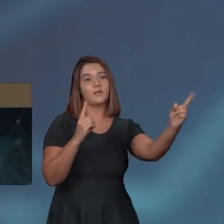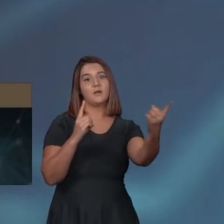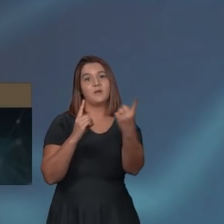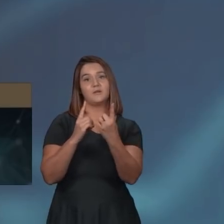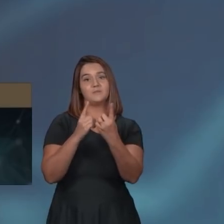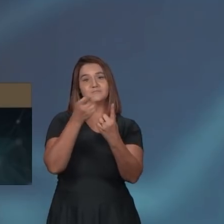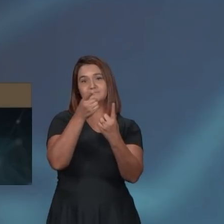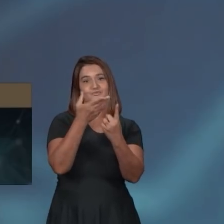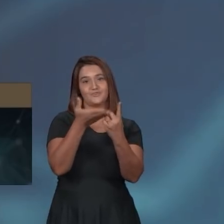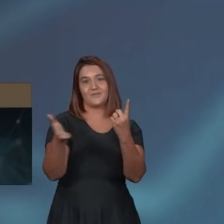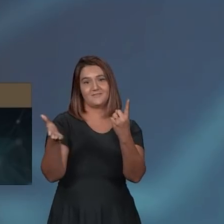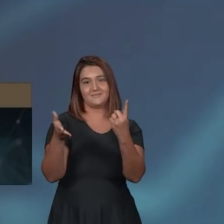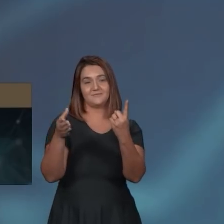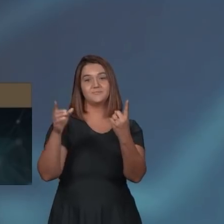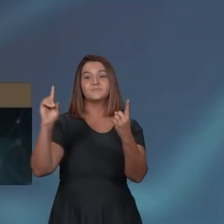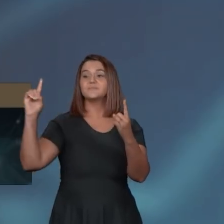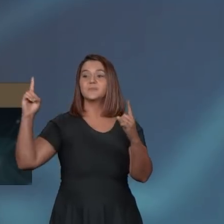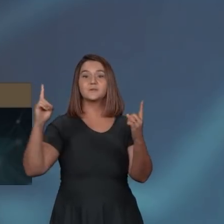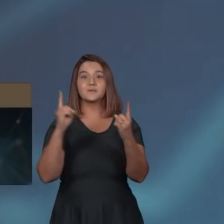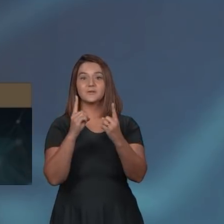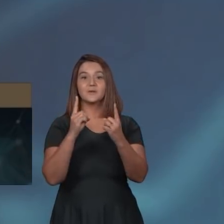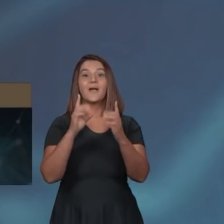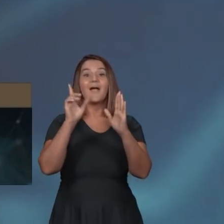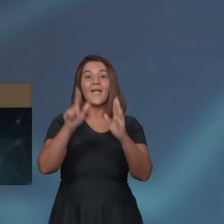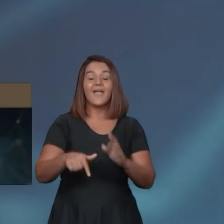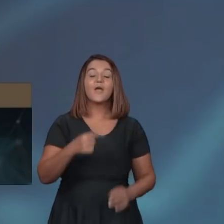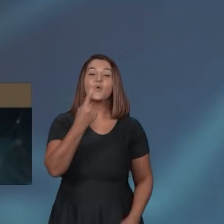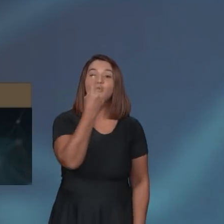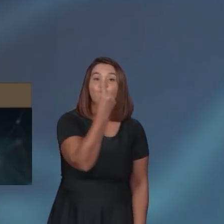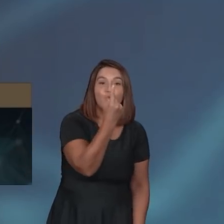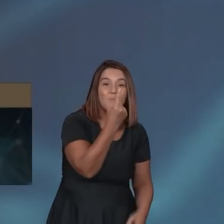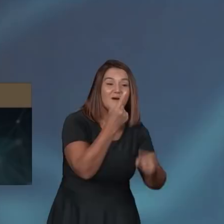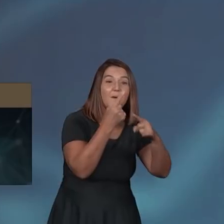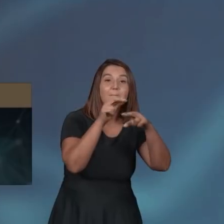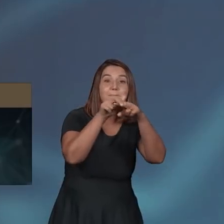em 400 quadrilhões.